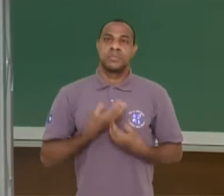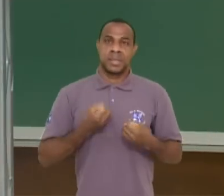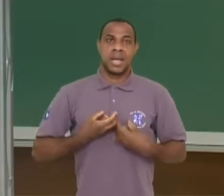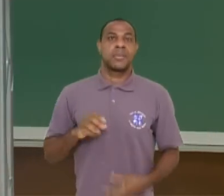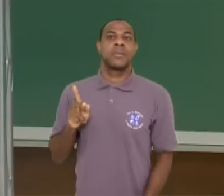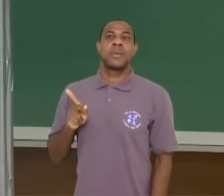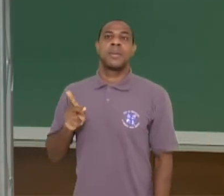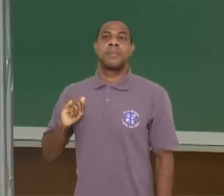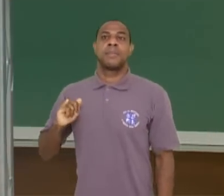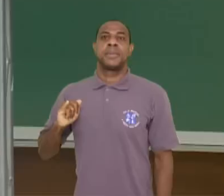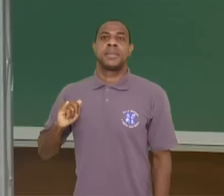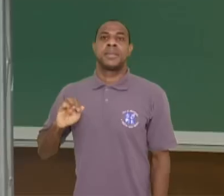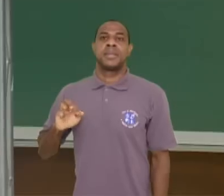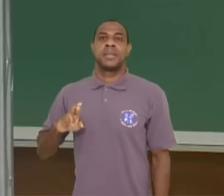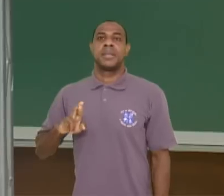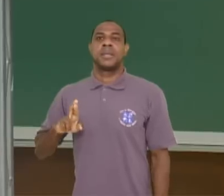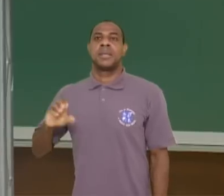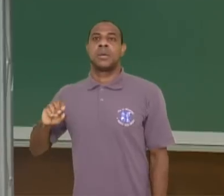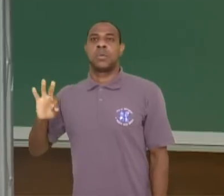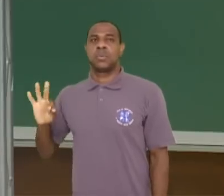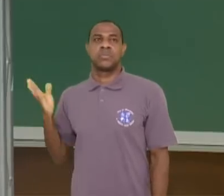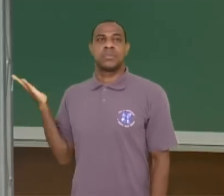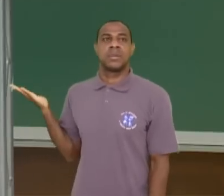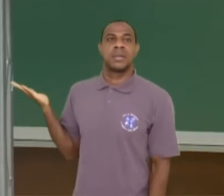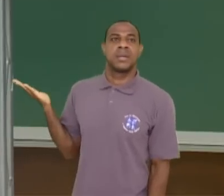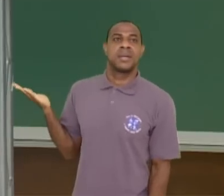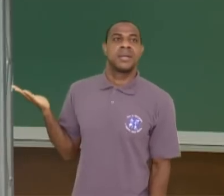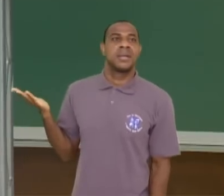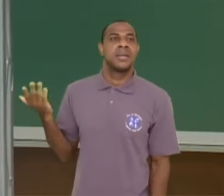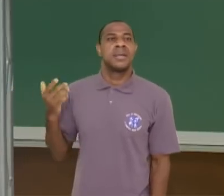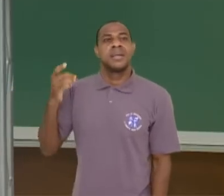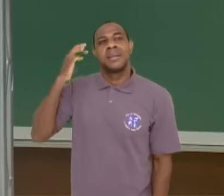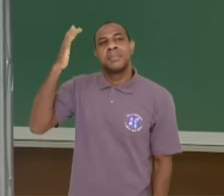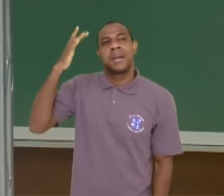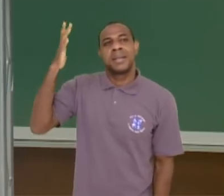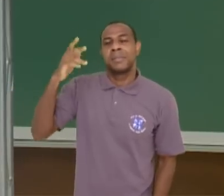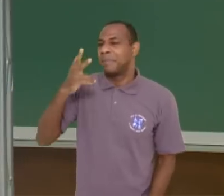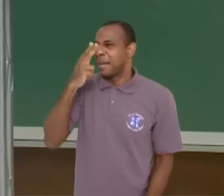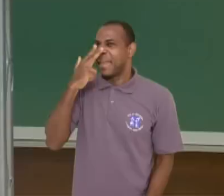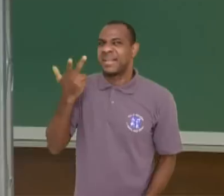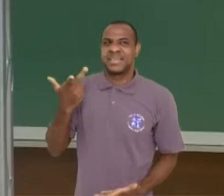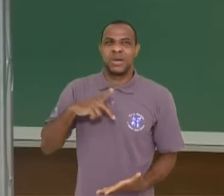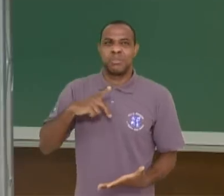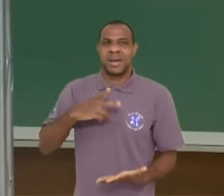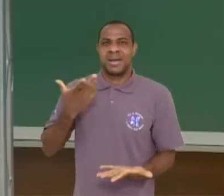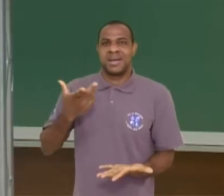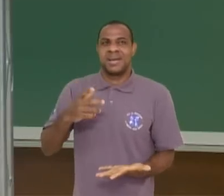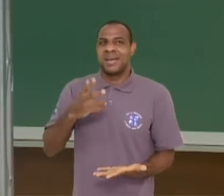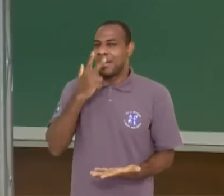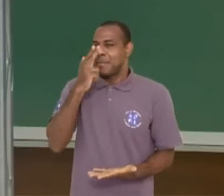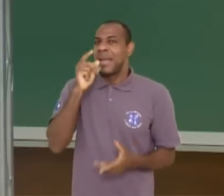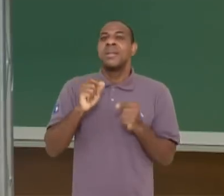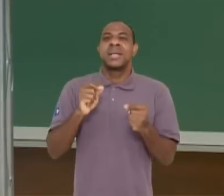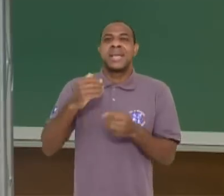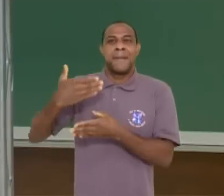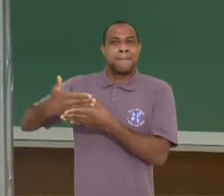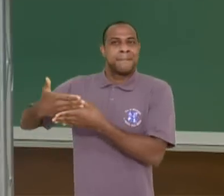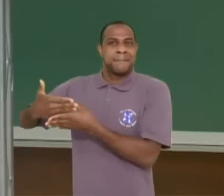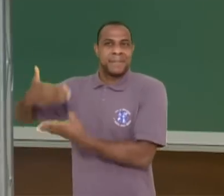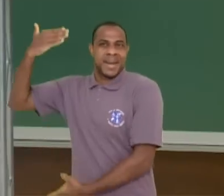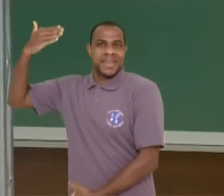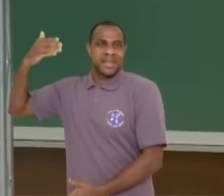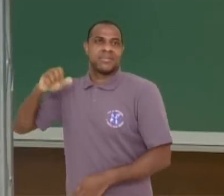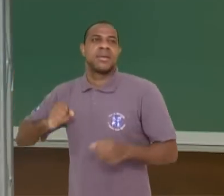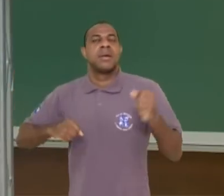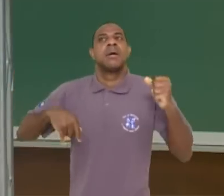Pierrot, imaginando que ali haveria uma parede, né? A outra pessoa vem, acaba trombando contra essa parede. Então